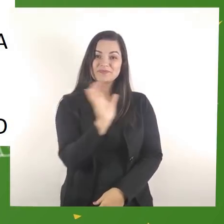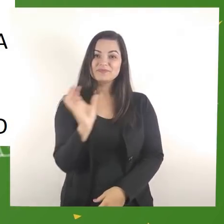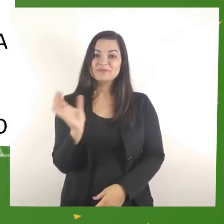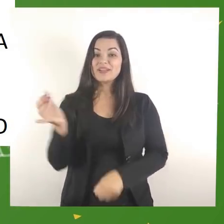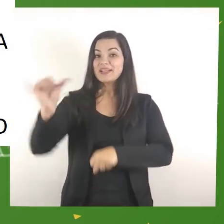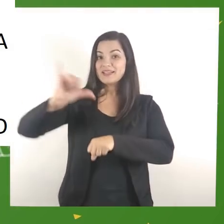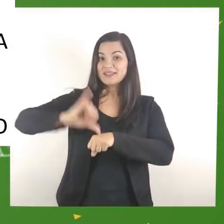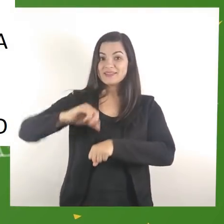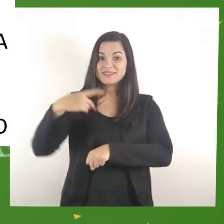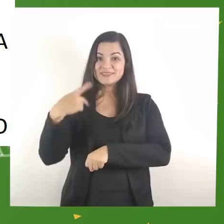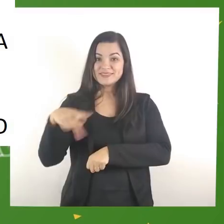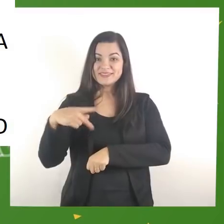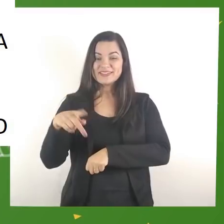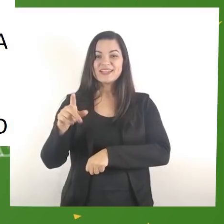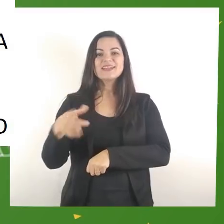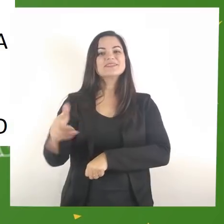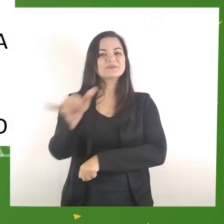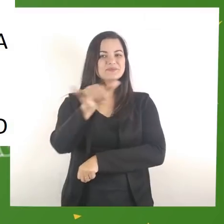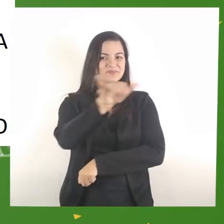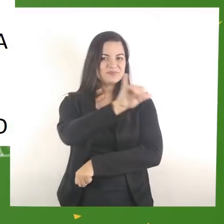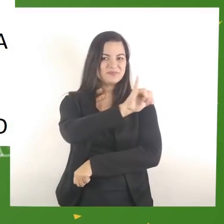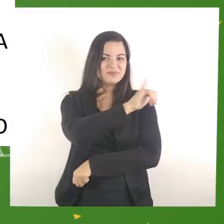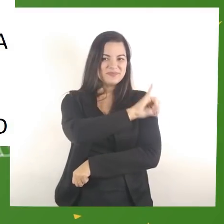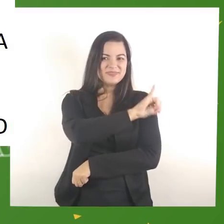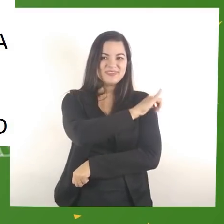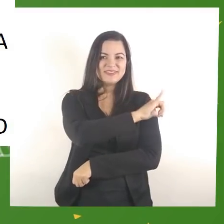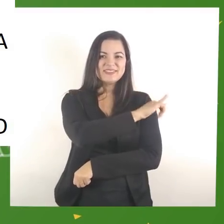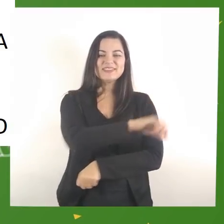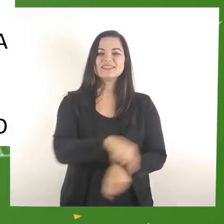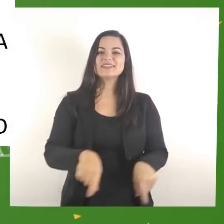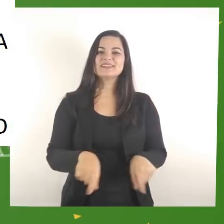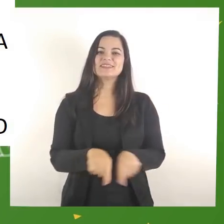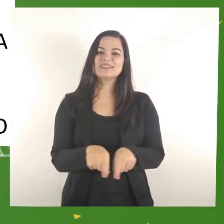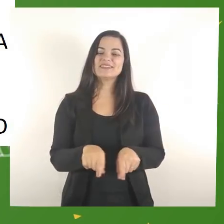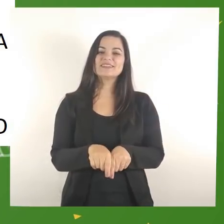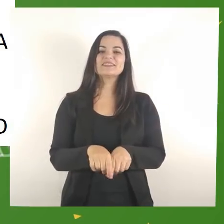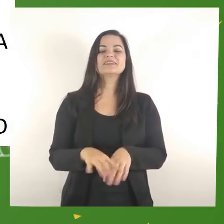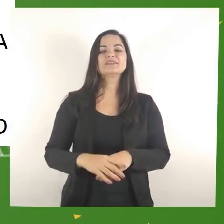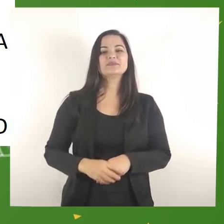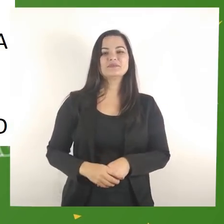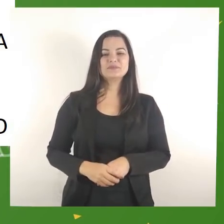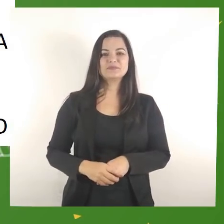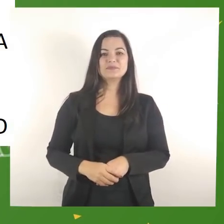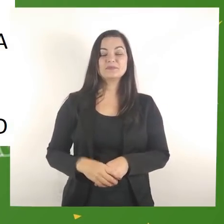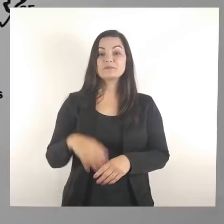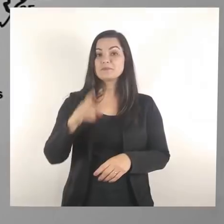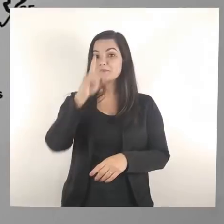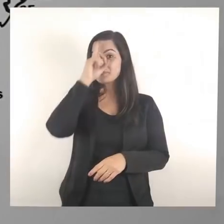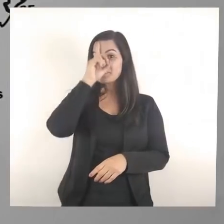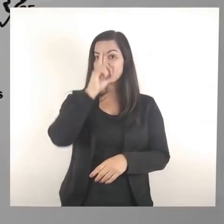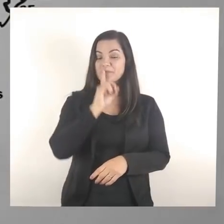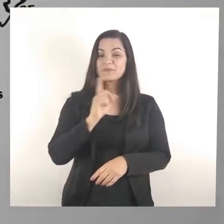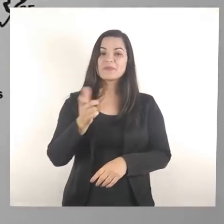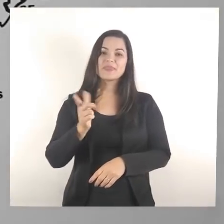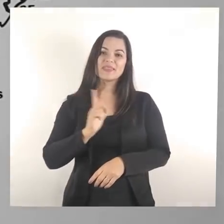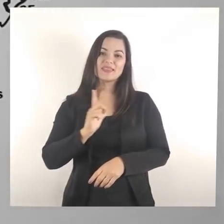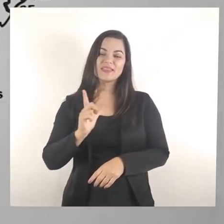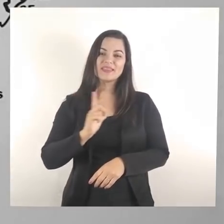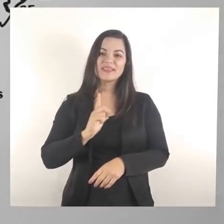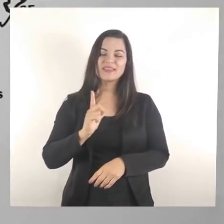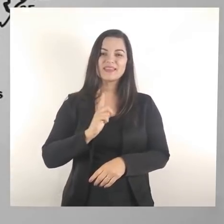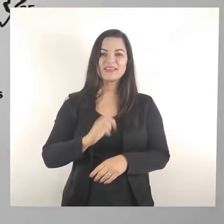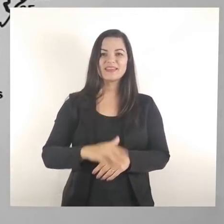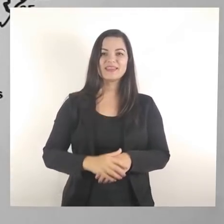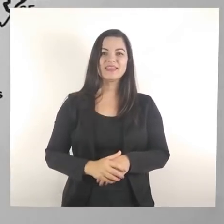a capital é a cidade do Rio de Janeiro. E depois ali em amarelo, nós temos aqui o nosso estado,